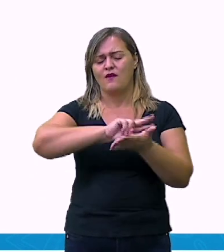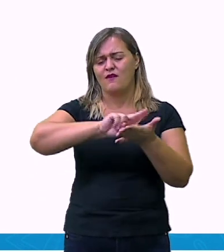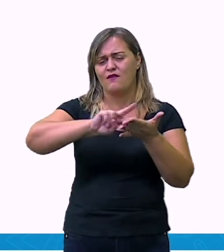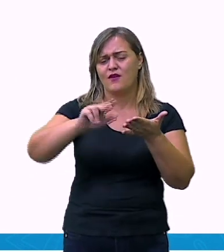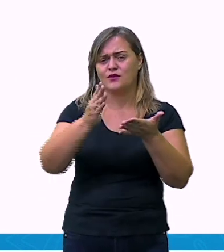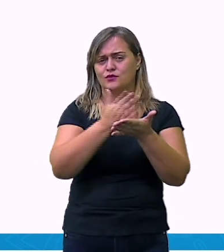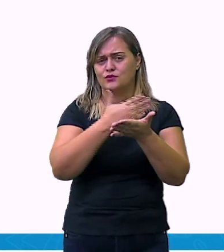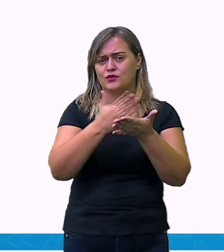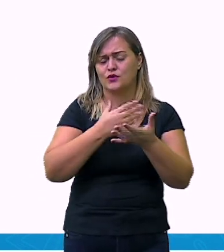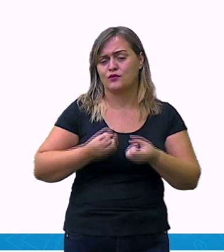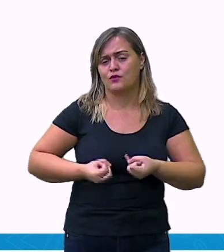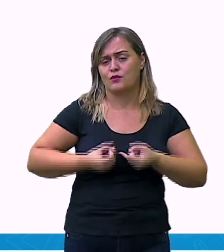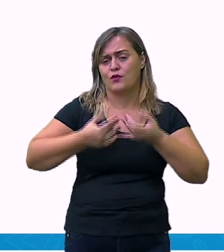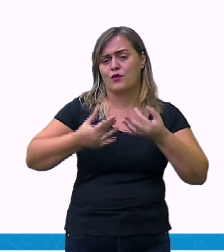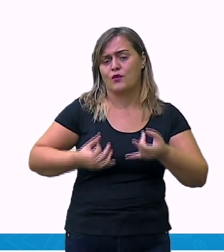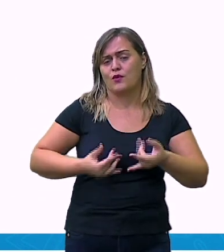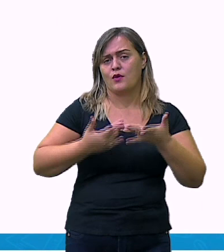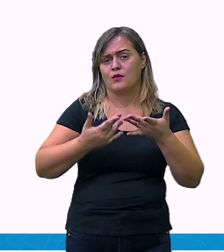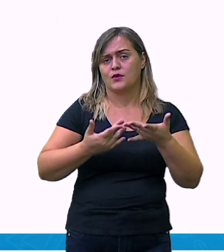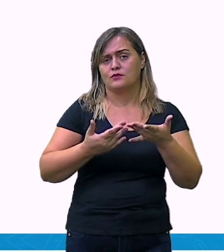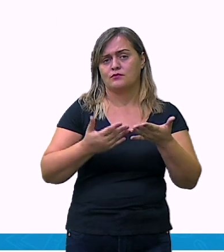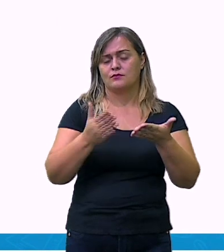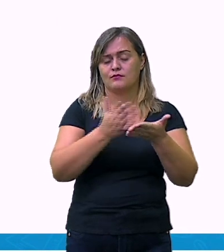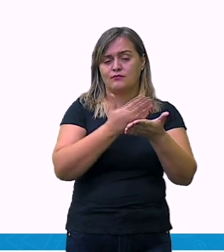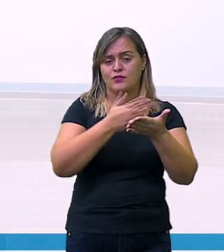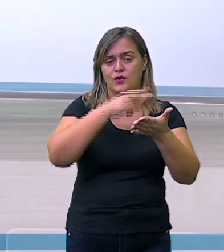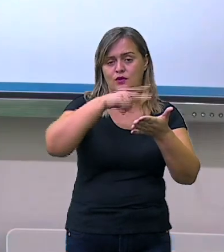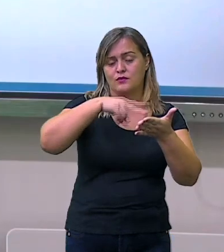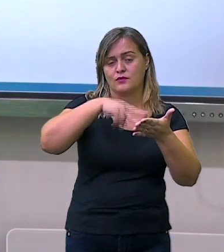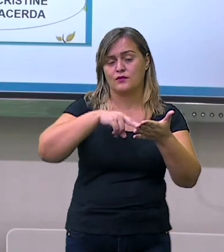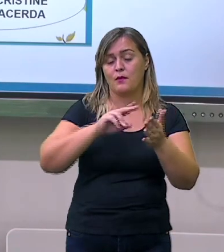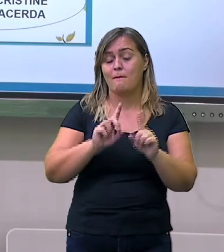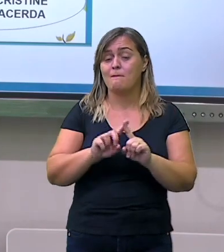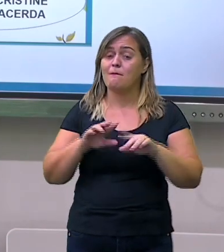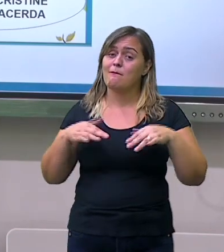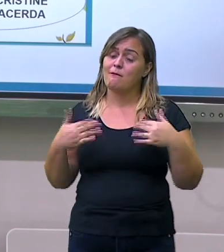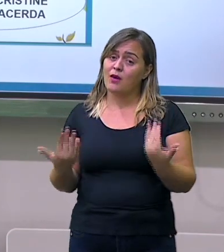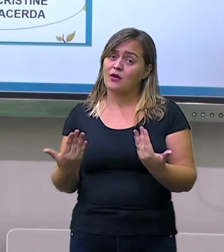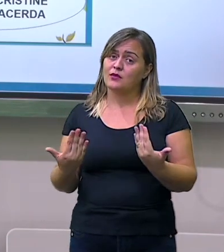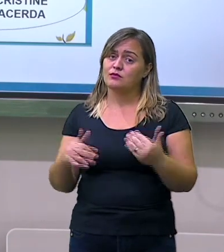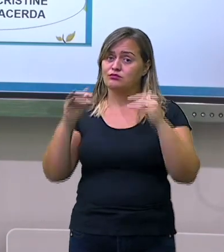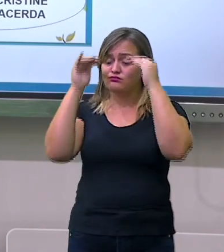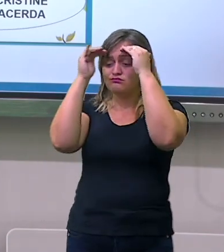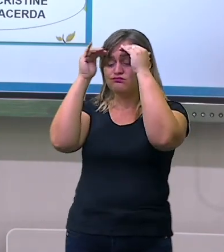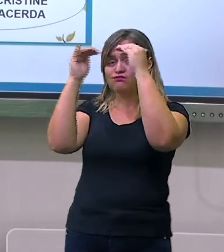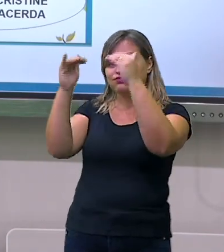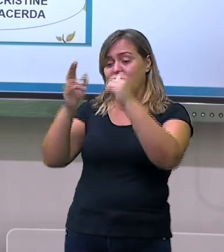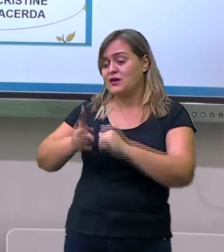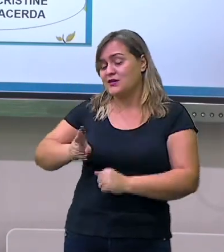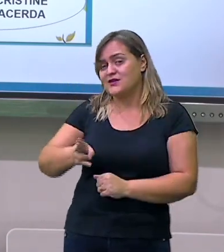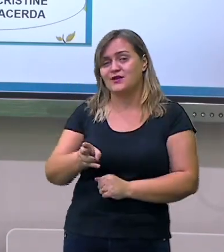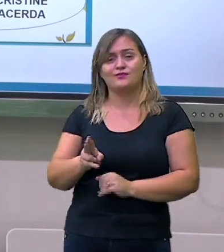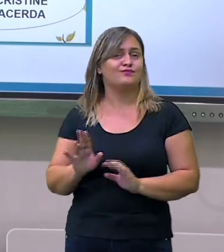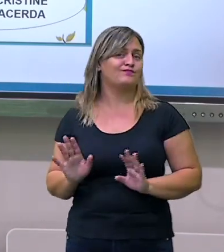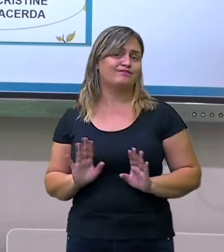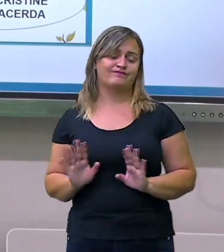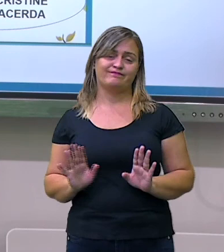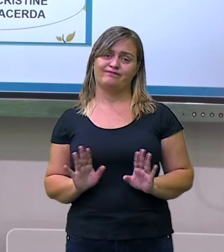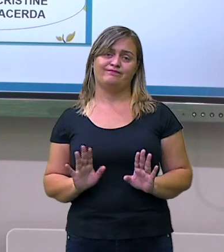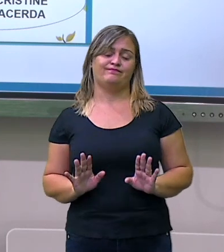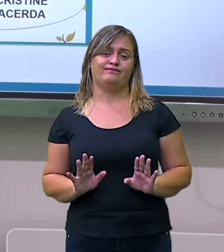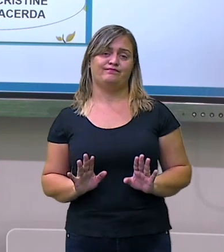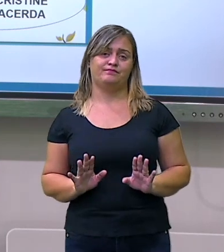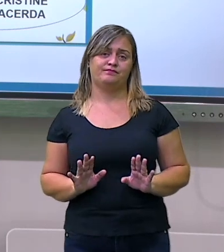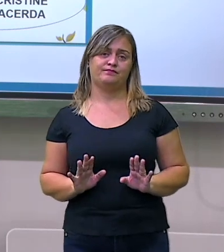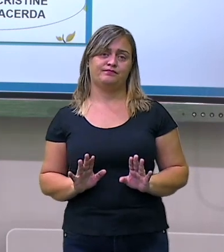revistas. Porém, nem sempre esses direitos são respeitados. E para serem respeitados, pessoal, o que precisa? Para que eu